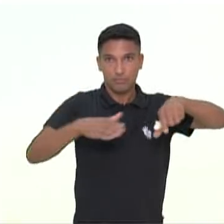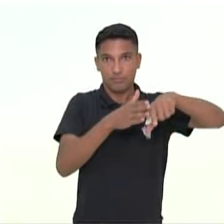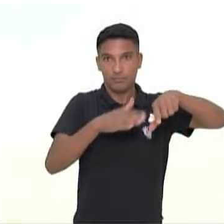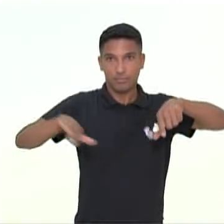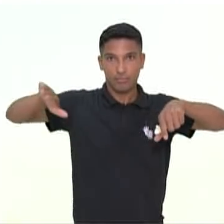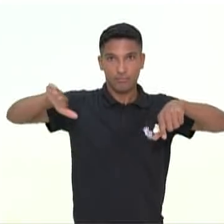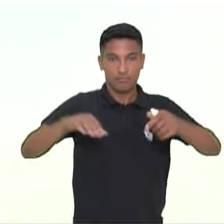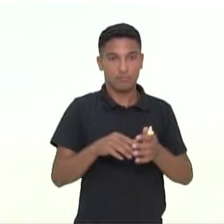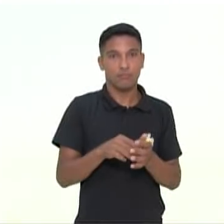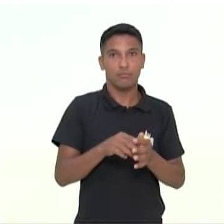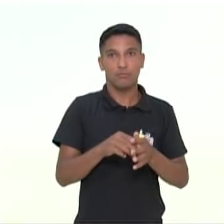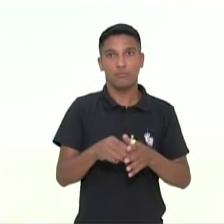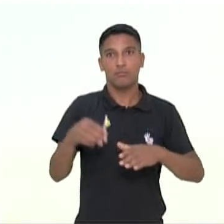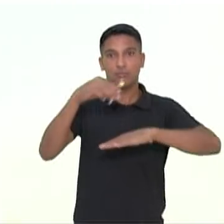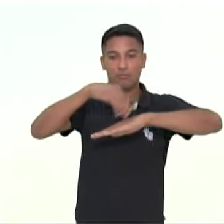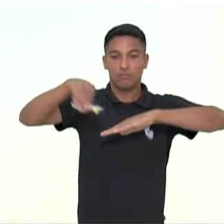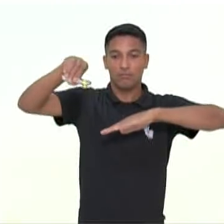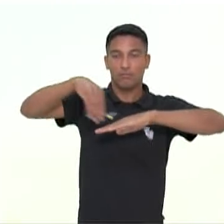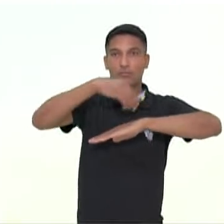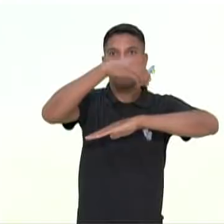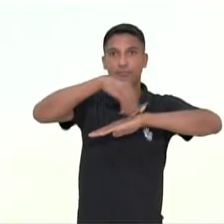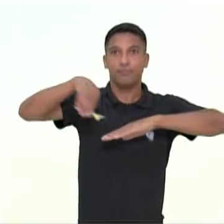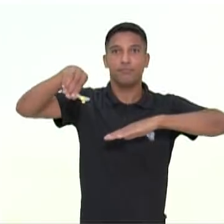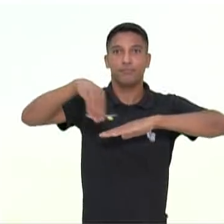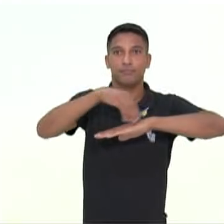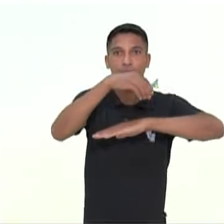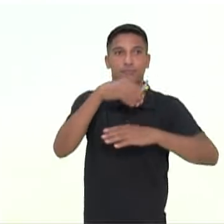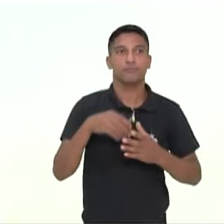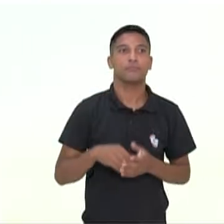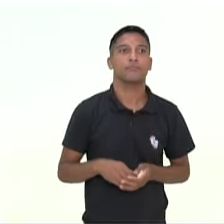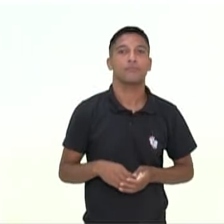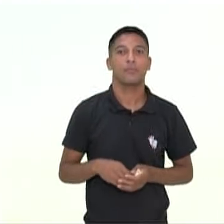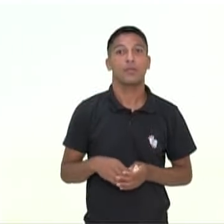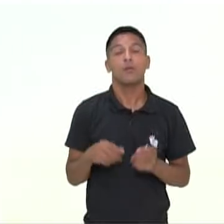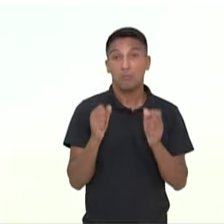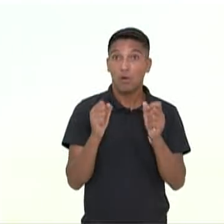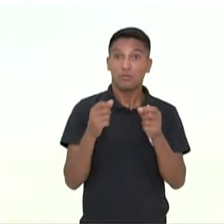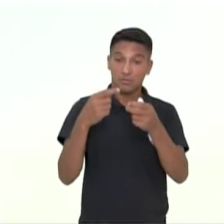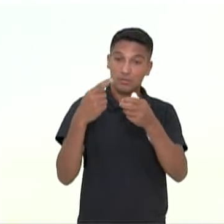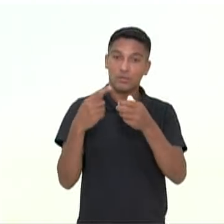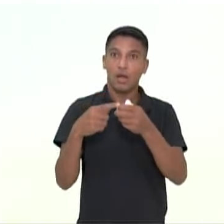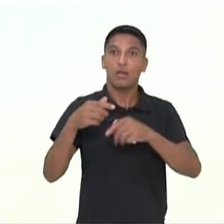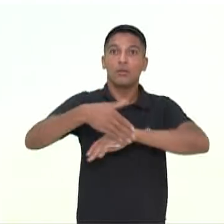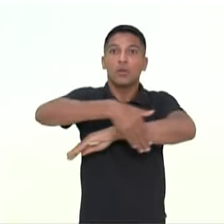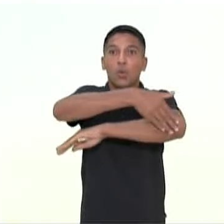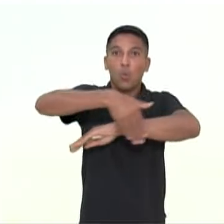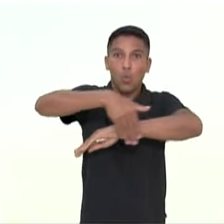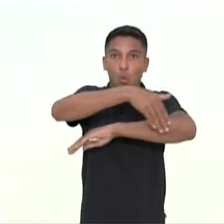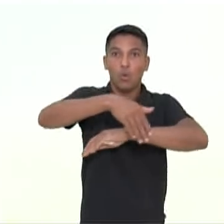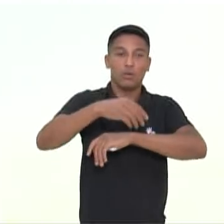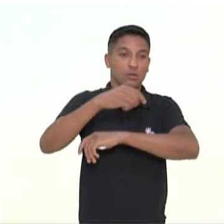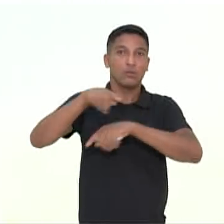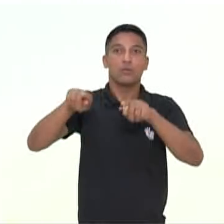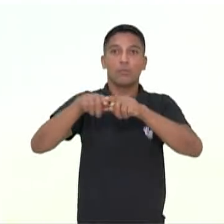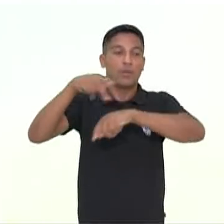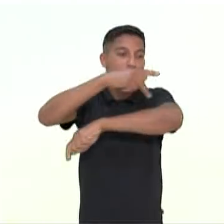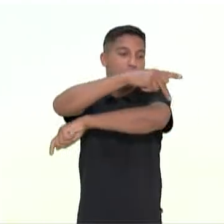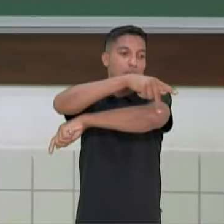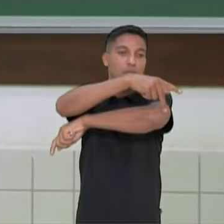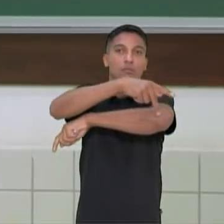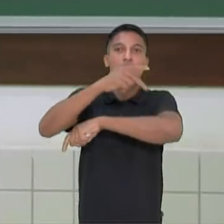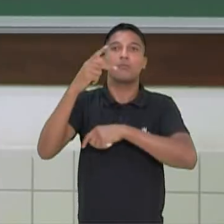num ambiente público, né? Inclusive várias praças, não só aqui em Curitiba, mas em outras cidades eu